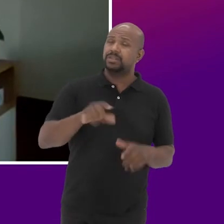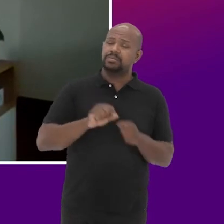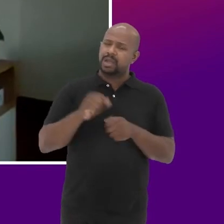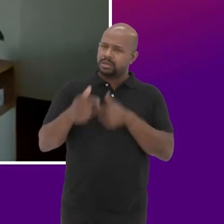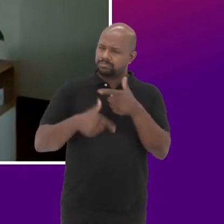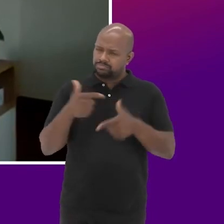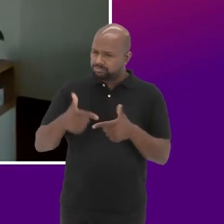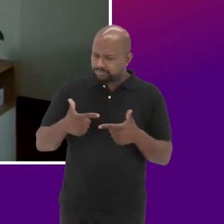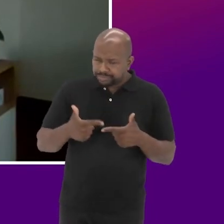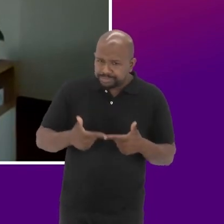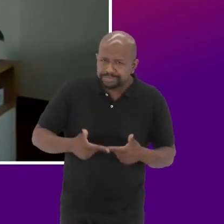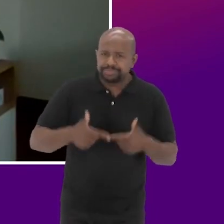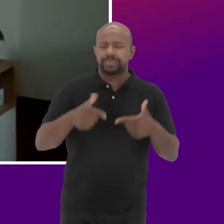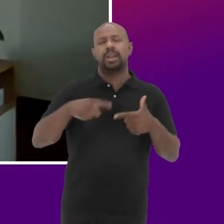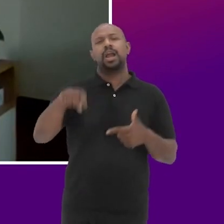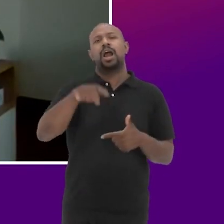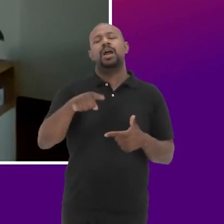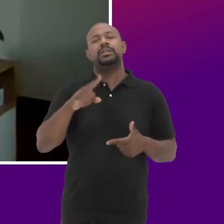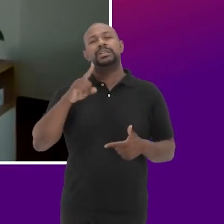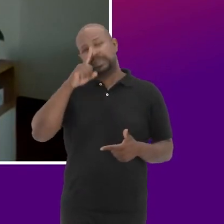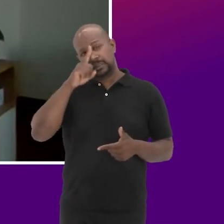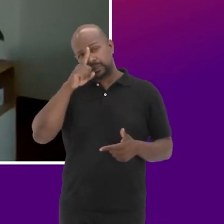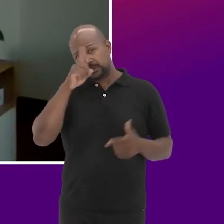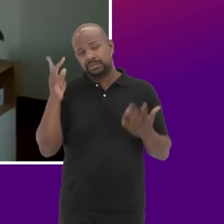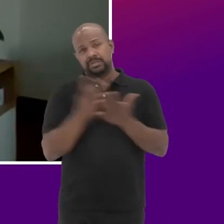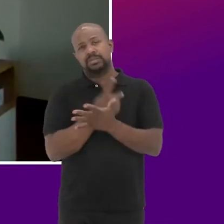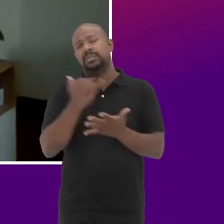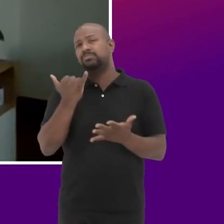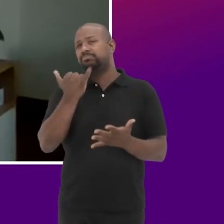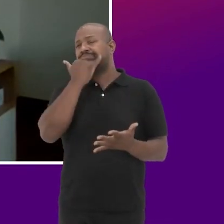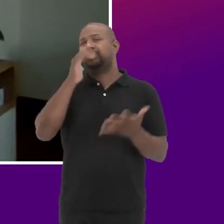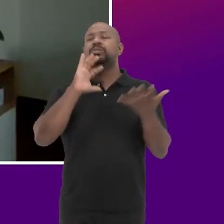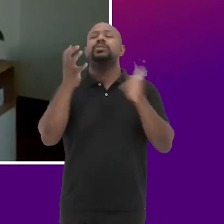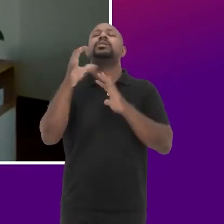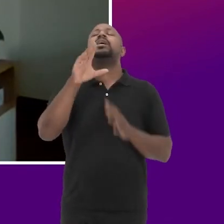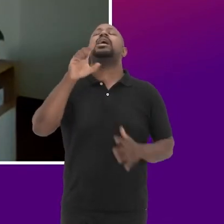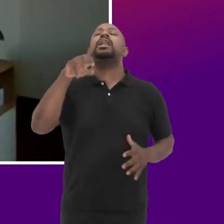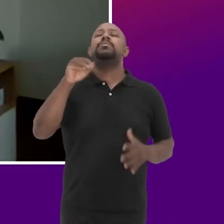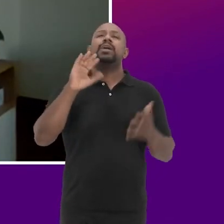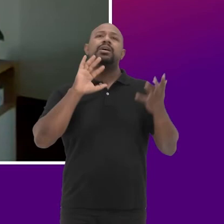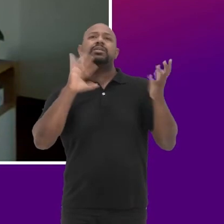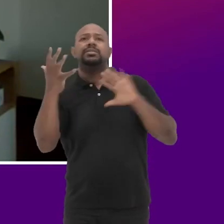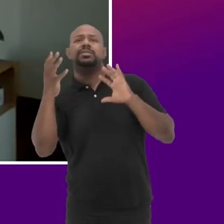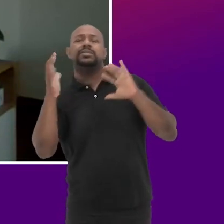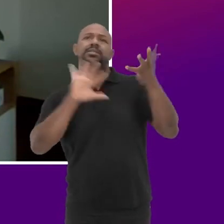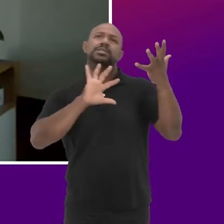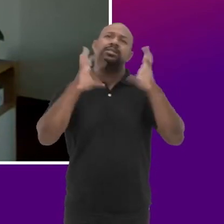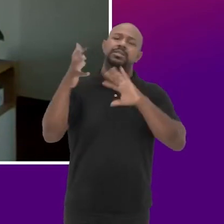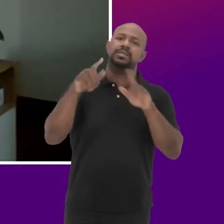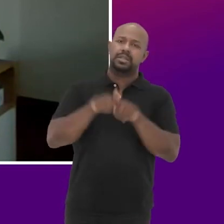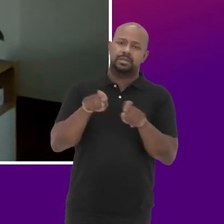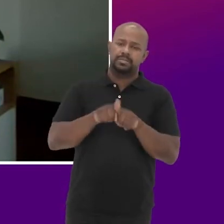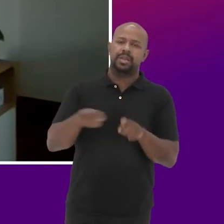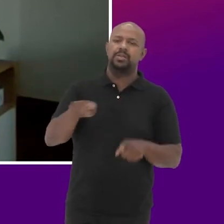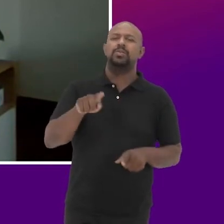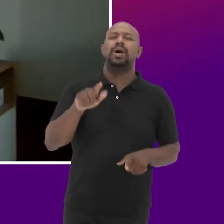principalmente para fazer frente aos riscos catastróficos e aos riscos também do